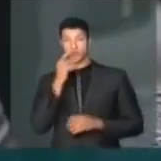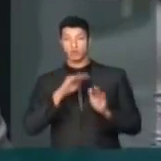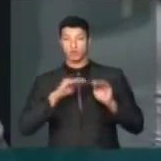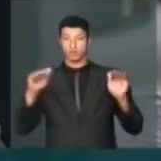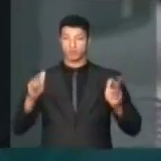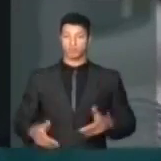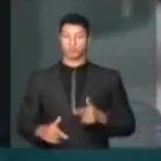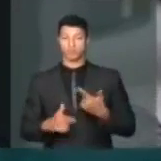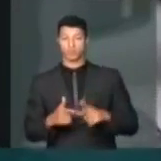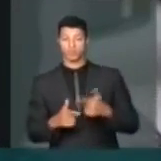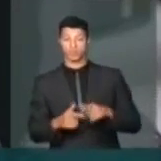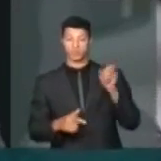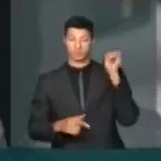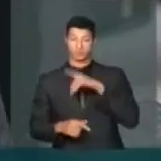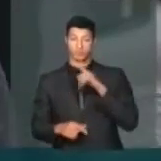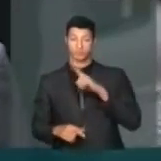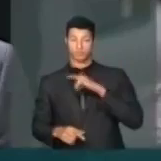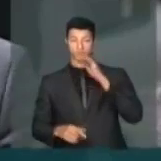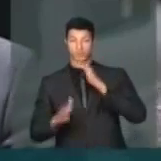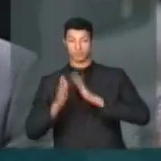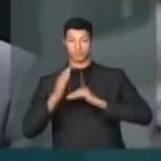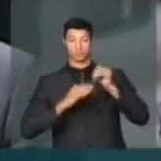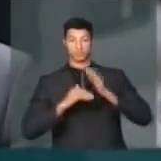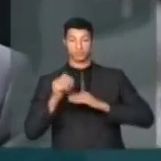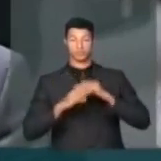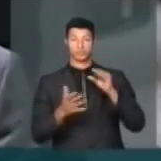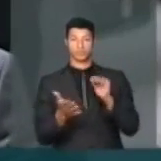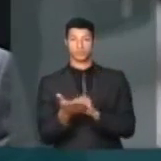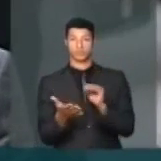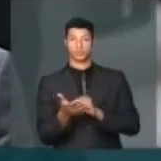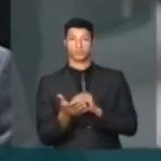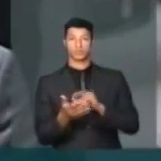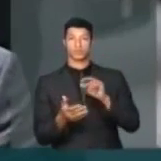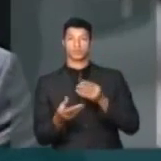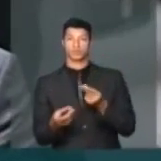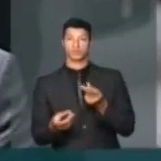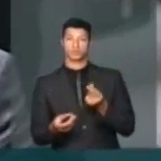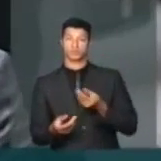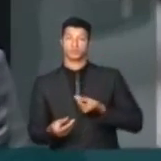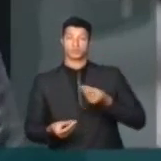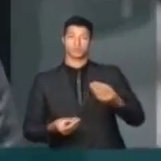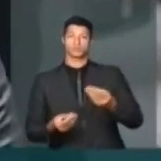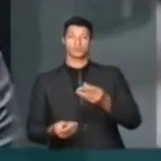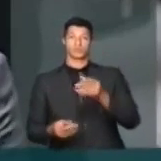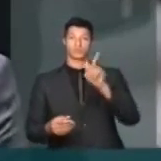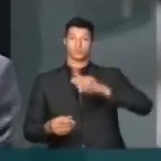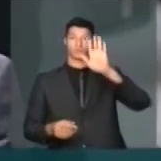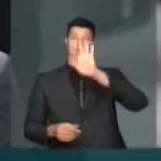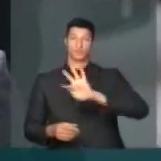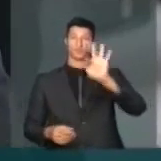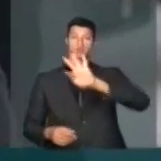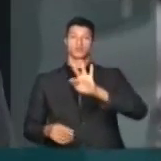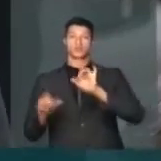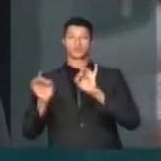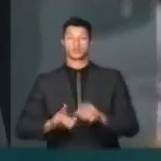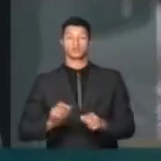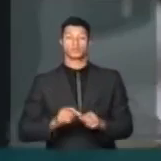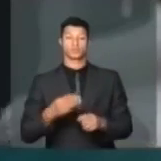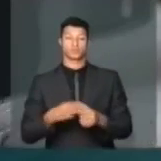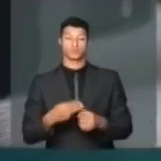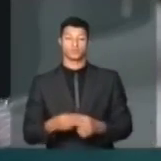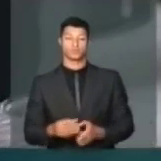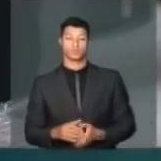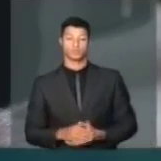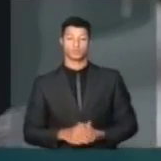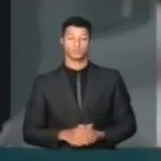tribuna da situação grave que diz respeito à falta de repasses que o governo federal deixou de fazer aos municípios. Isso é